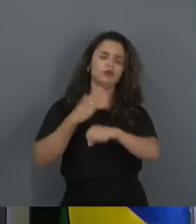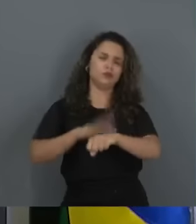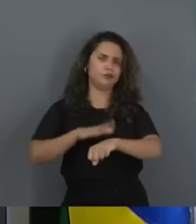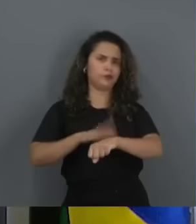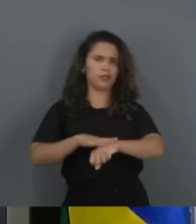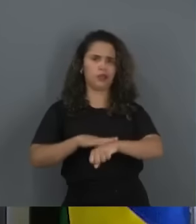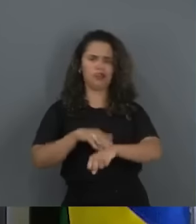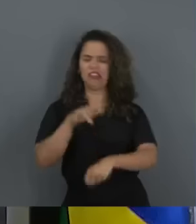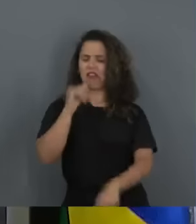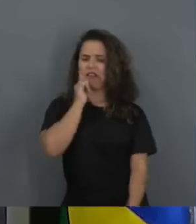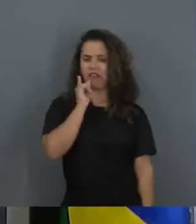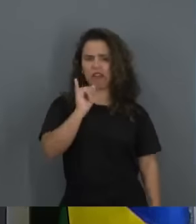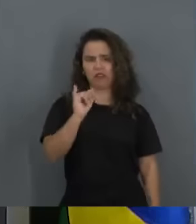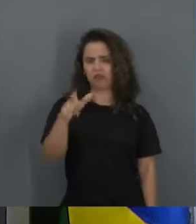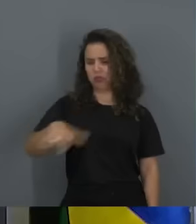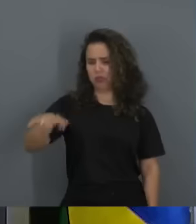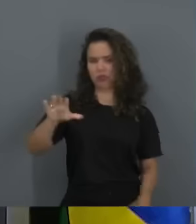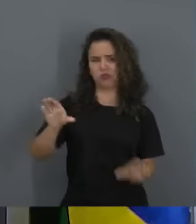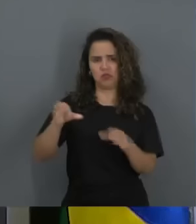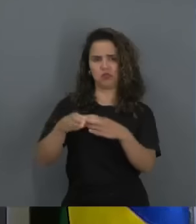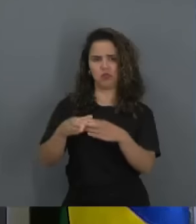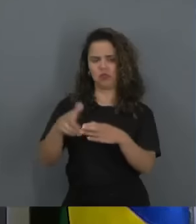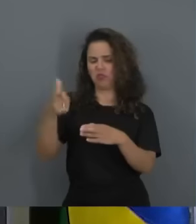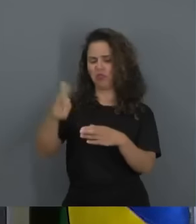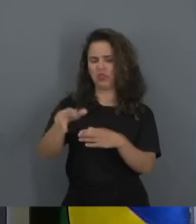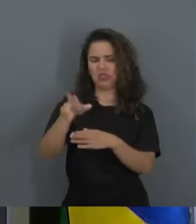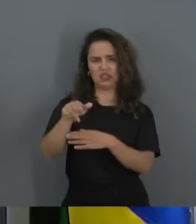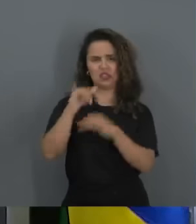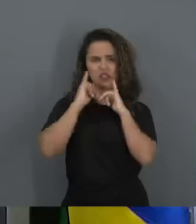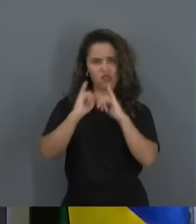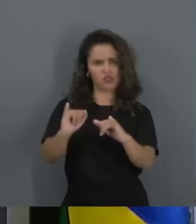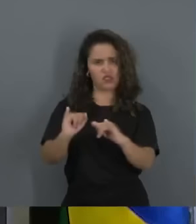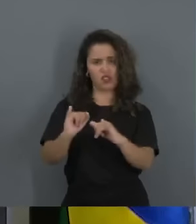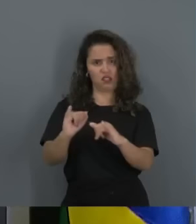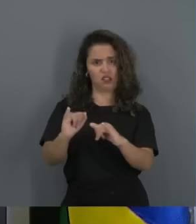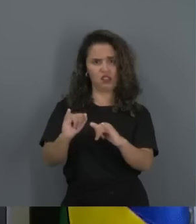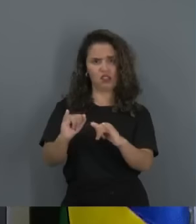Ninguém avisou para essa turma, não tem ninguém para avisar.